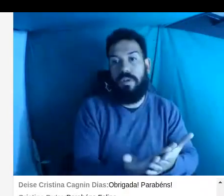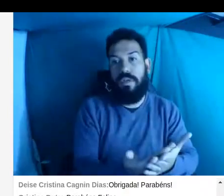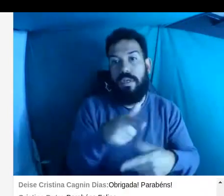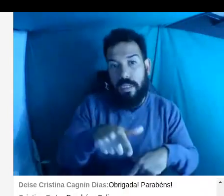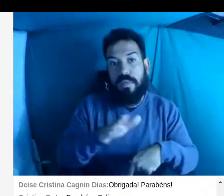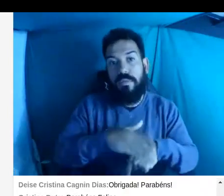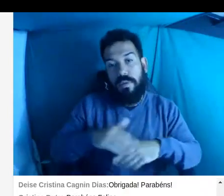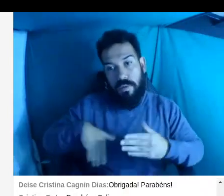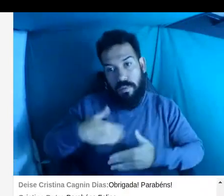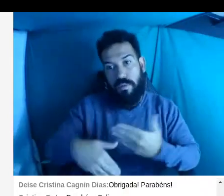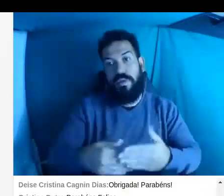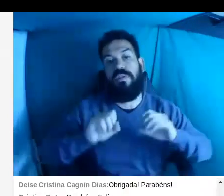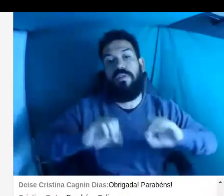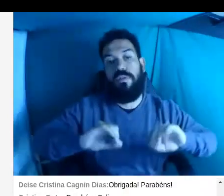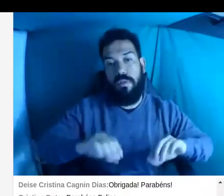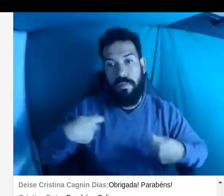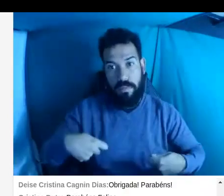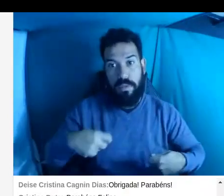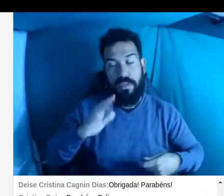pós-doutorado, por exemplo, durante 3 anos.